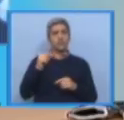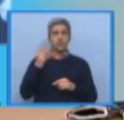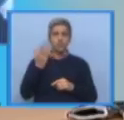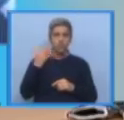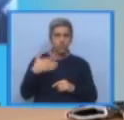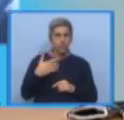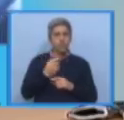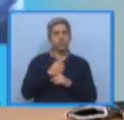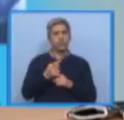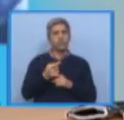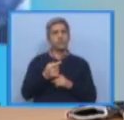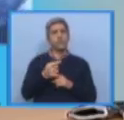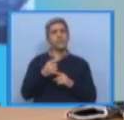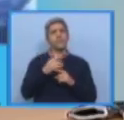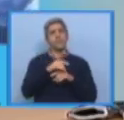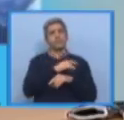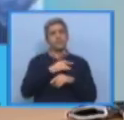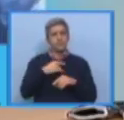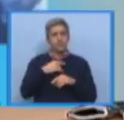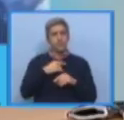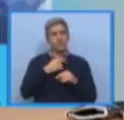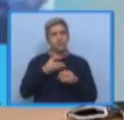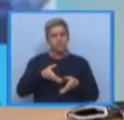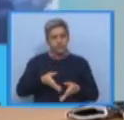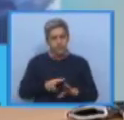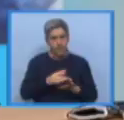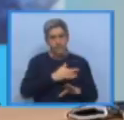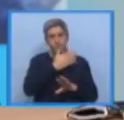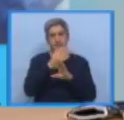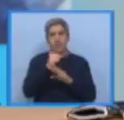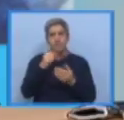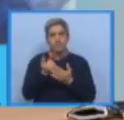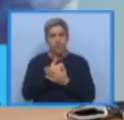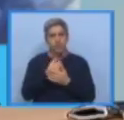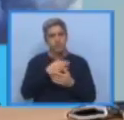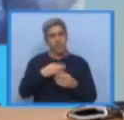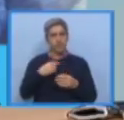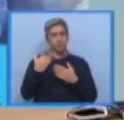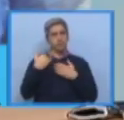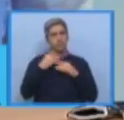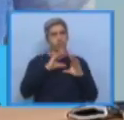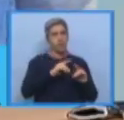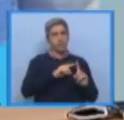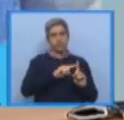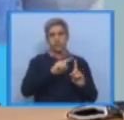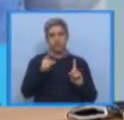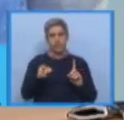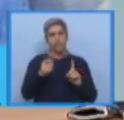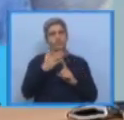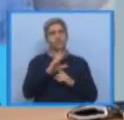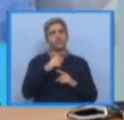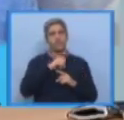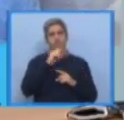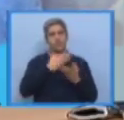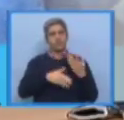estamos a lidar, o médico lida com o nascimento, desde o nascimento até à morte. Portanto, aliás, um dos momentos, a título de exemplo, posso